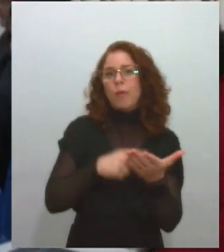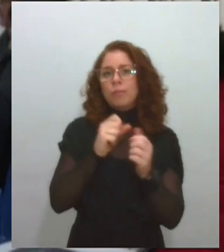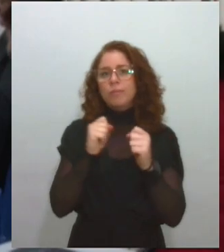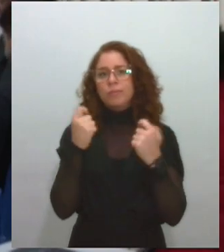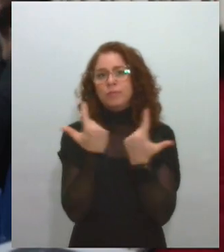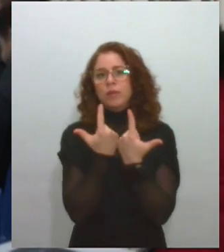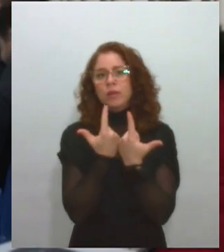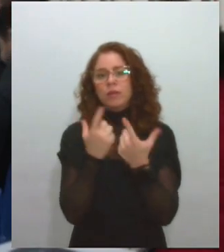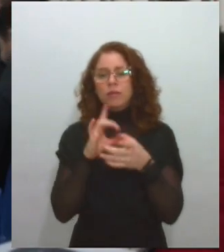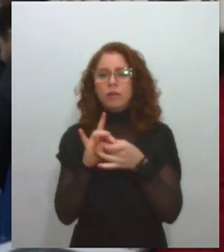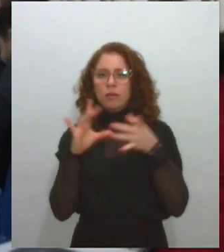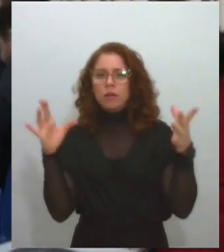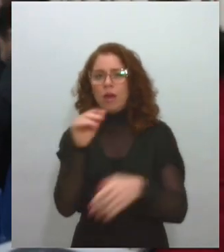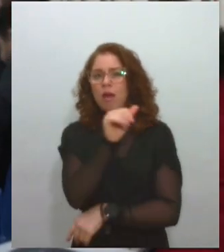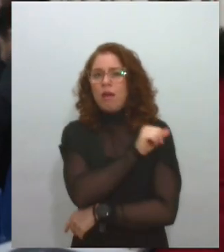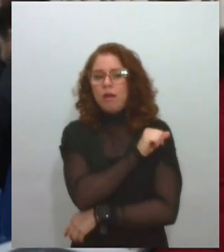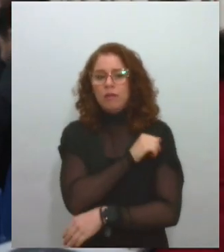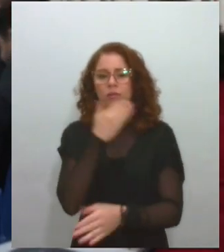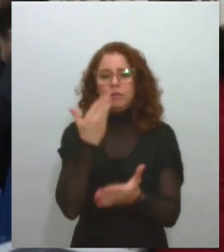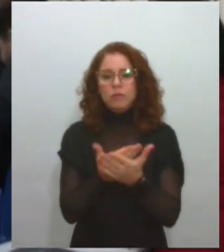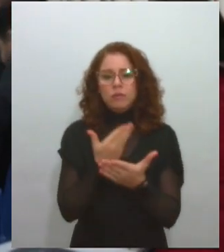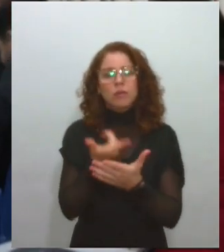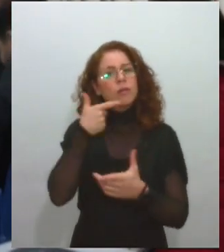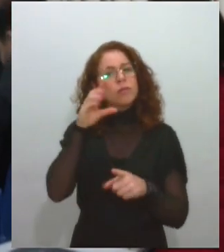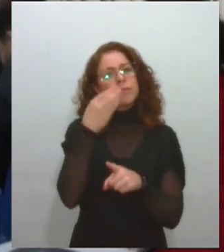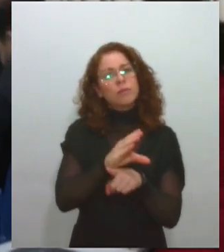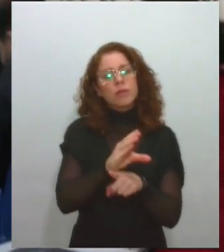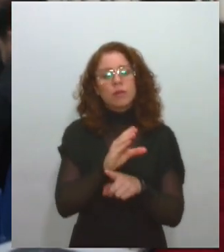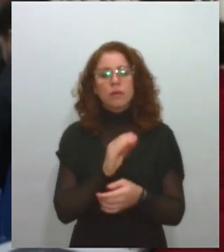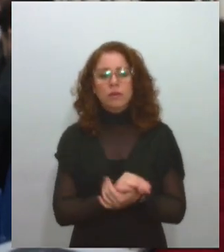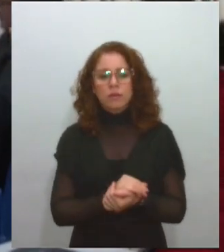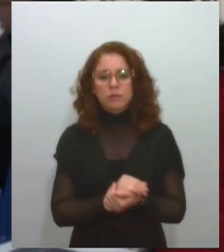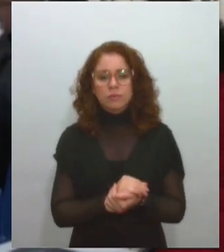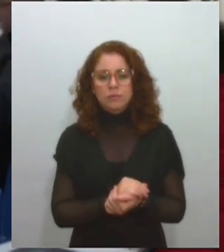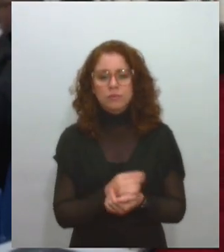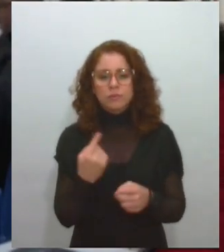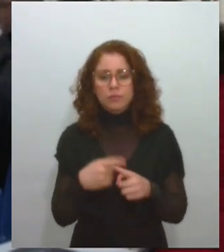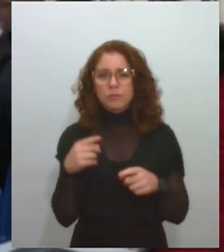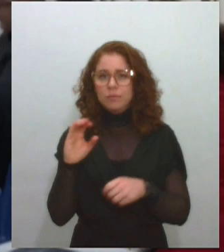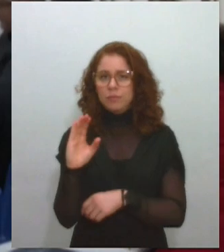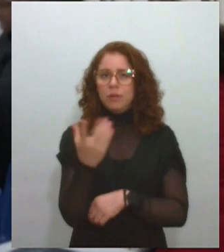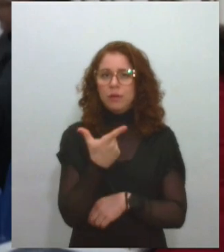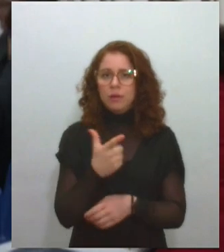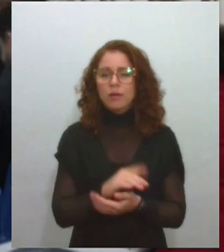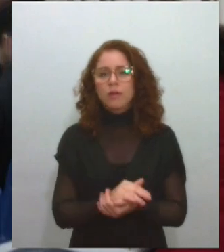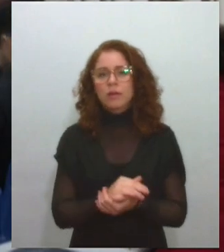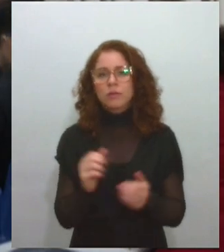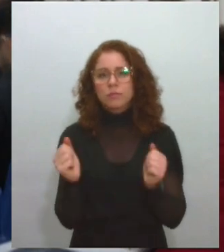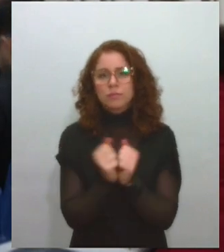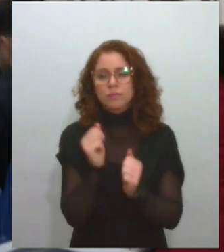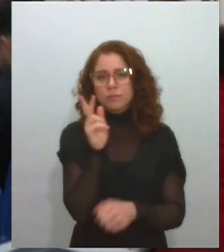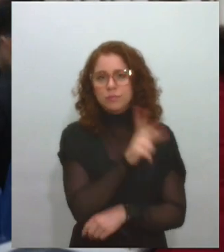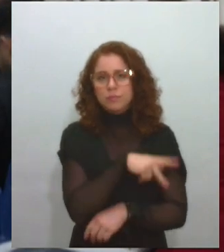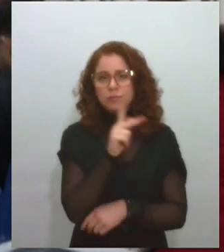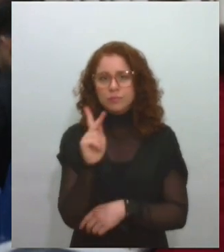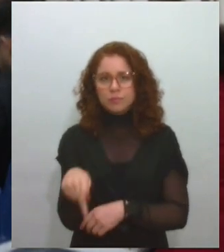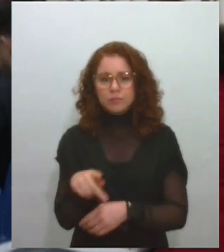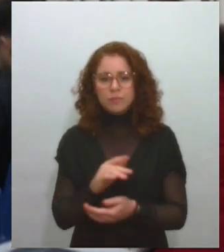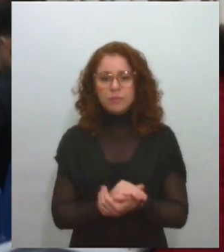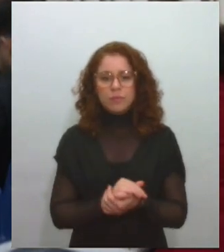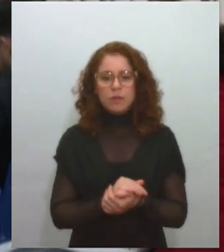graduandos publiquem, porque evidentemente que juntamente com um professor, né, que serviria como orientador desse